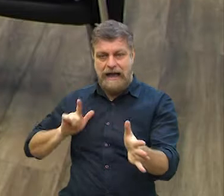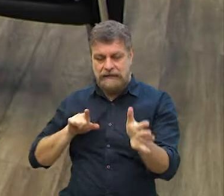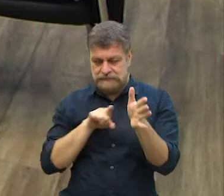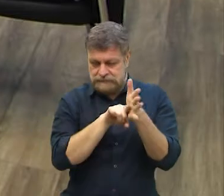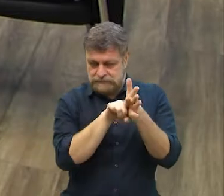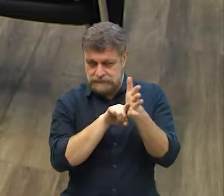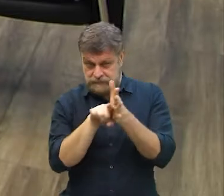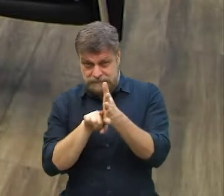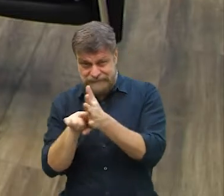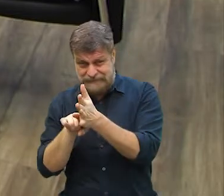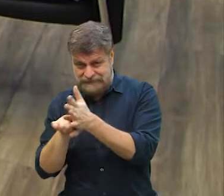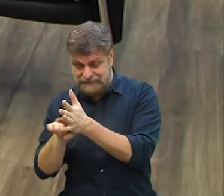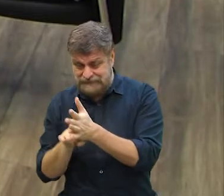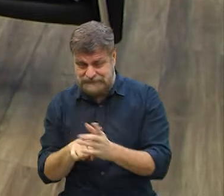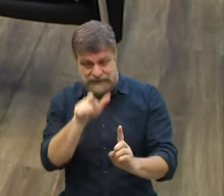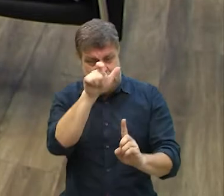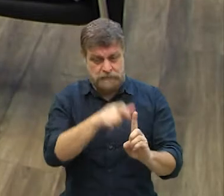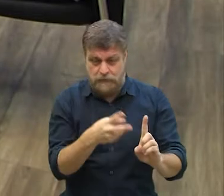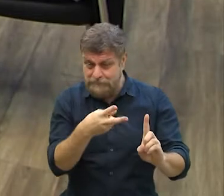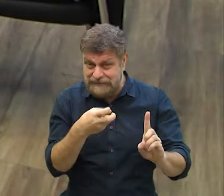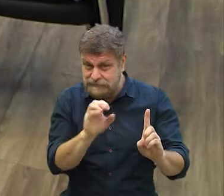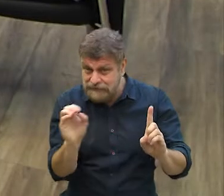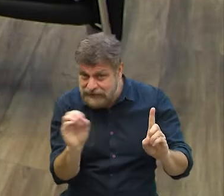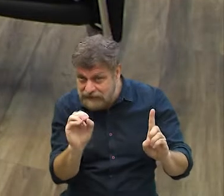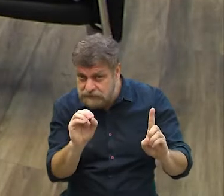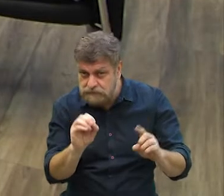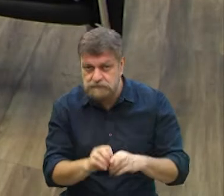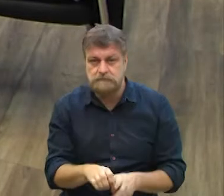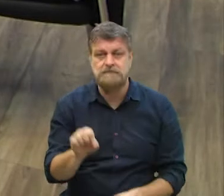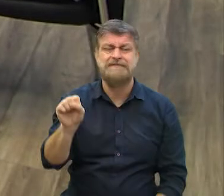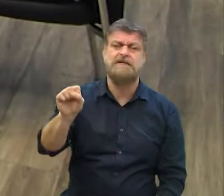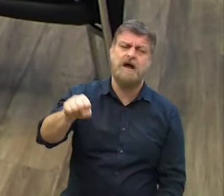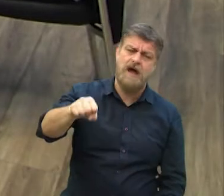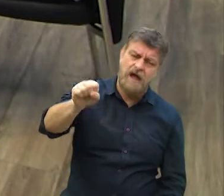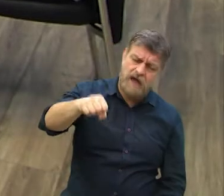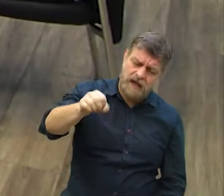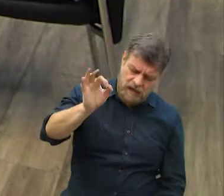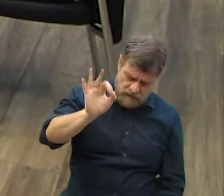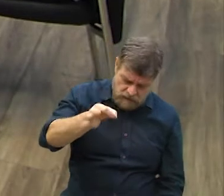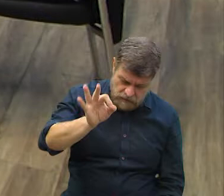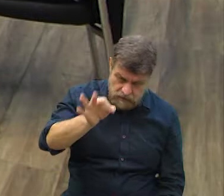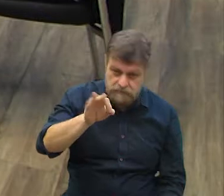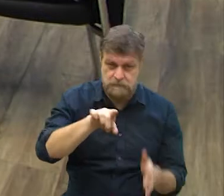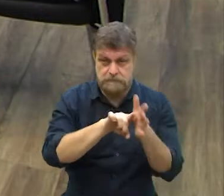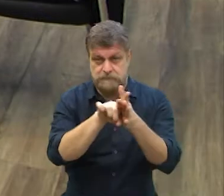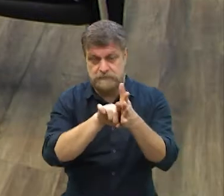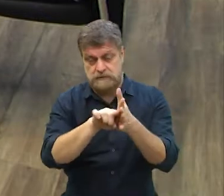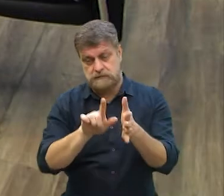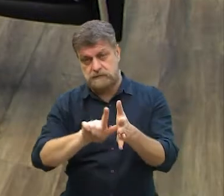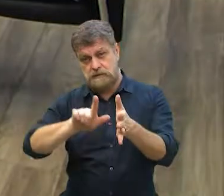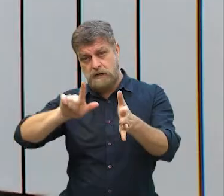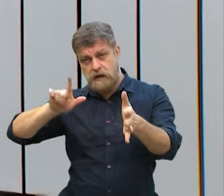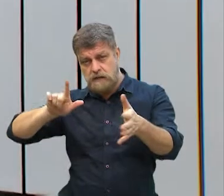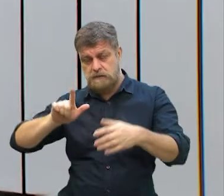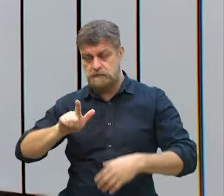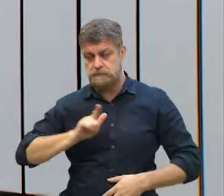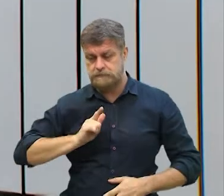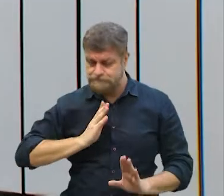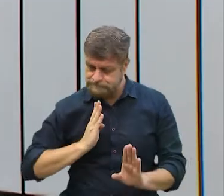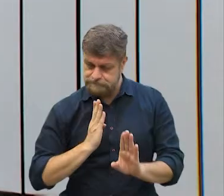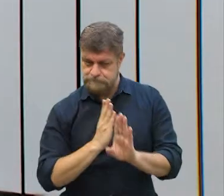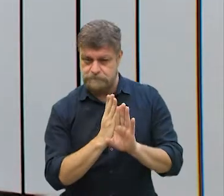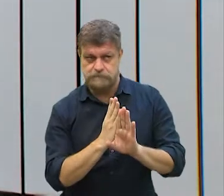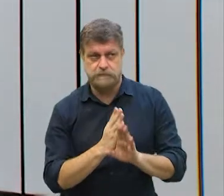neste rastreamento antes que o paciente tenha os sintomas? Sim, é exatamente isso, tem que fazer um rastreamento antes, tem